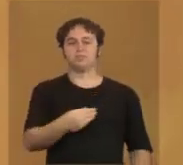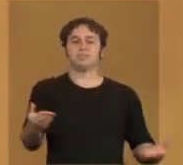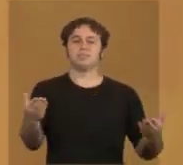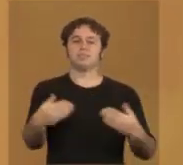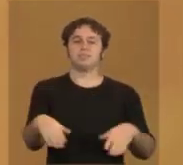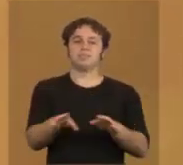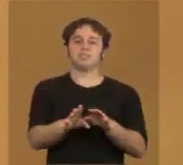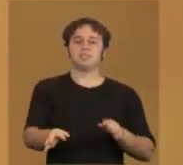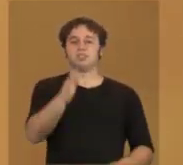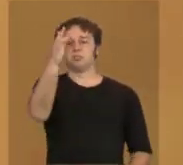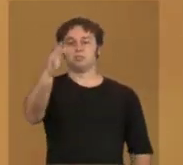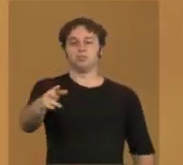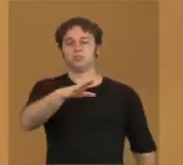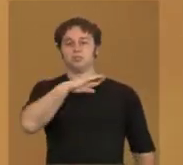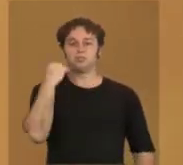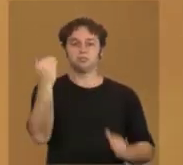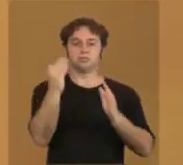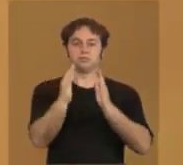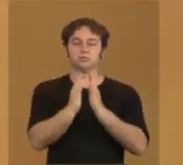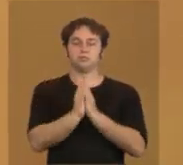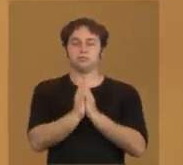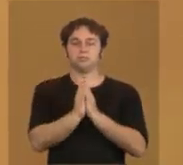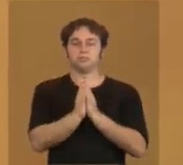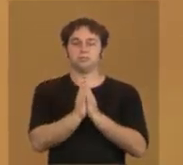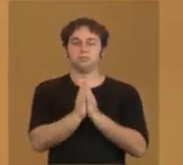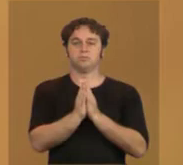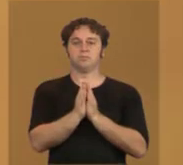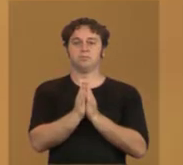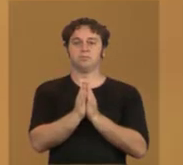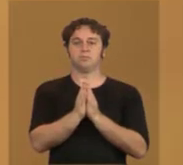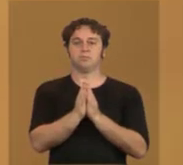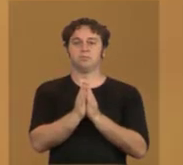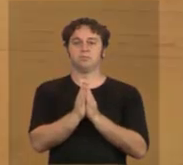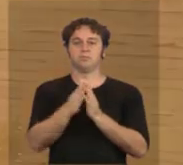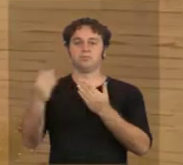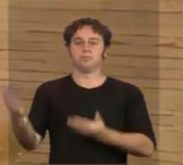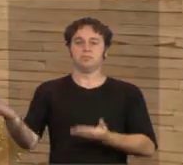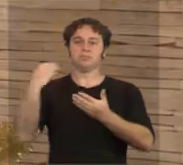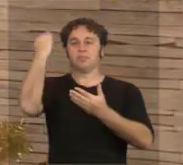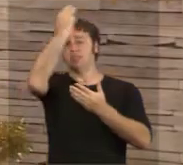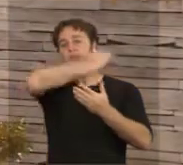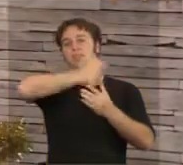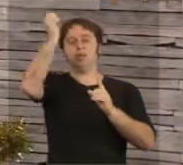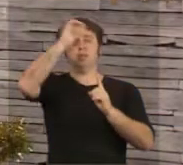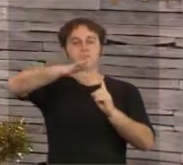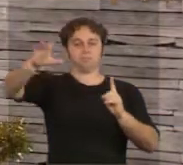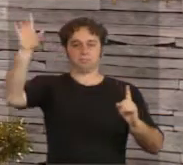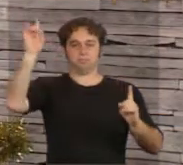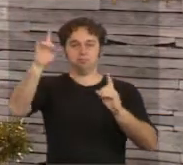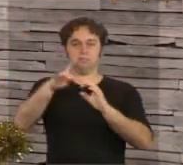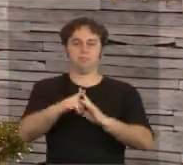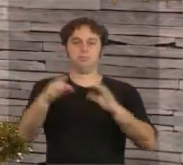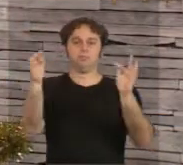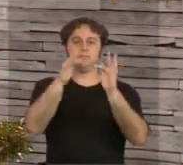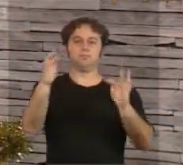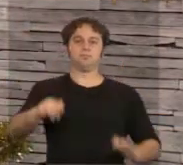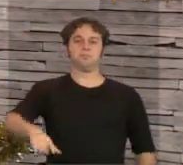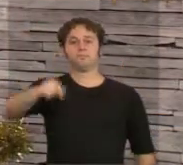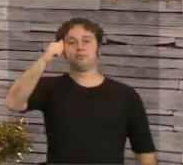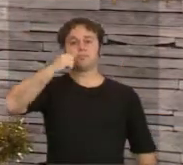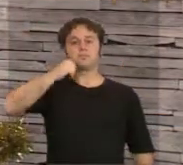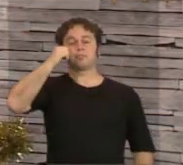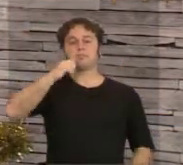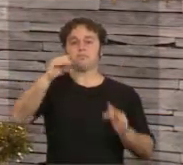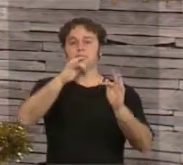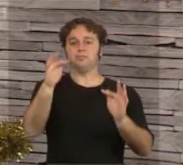nós, pecadores, agora na hora de nossa morte. Amém. Ave Maria, cheia de graça, o Senhor é convosco.